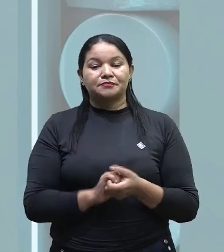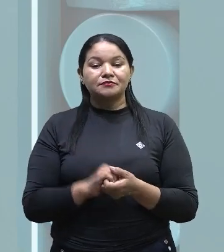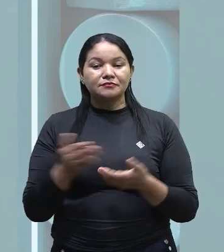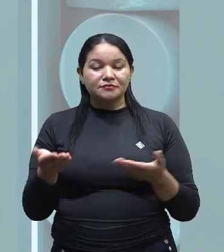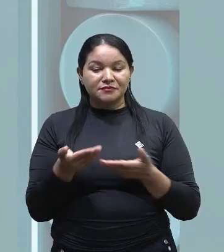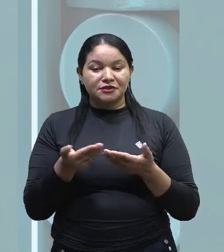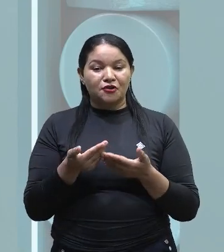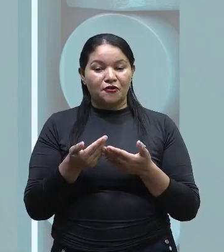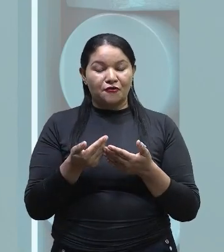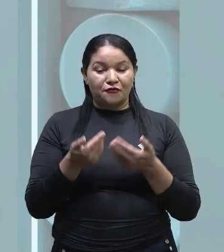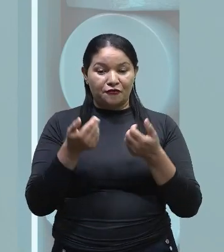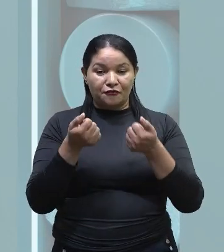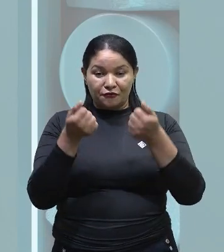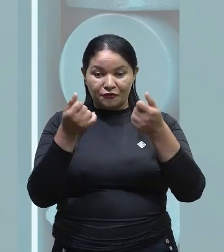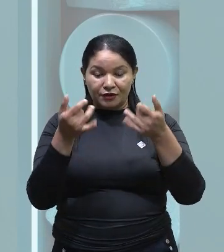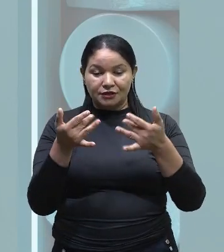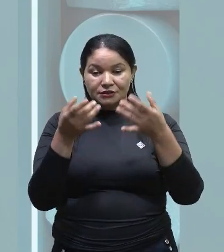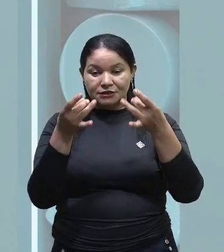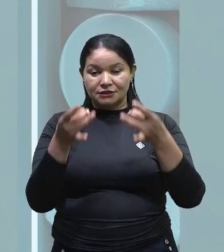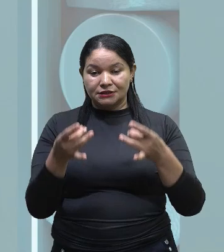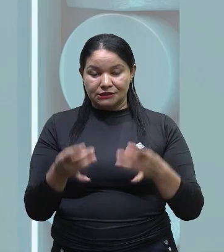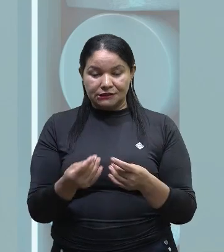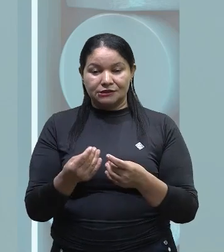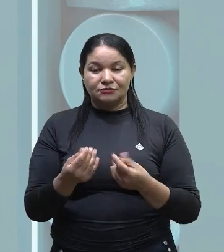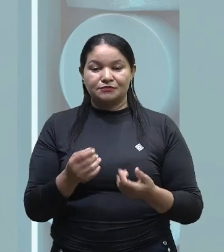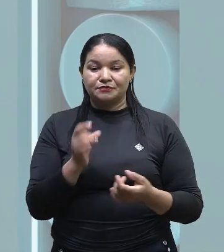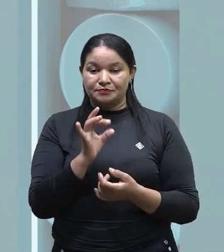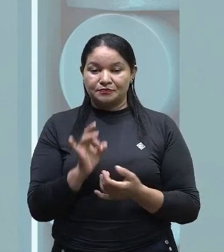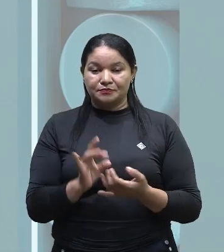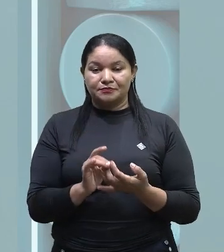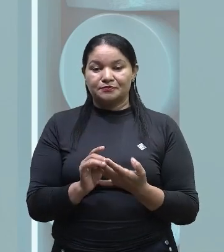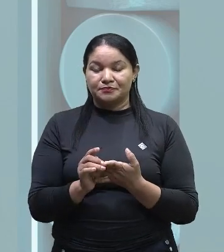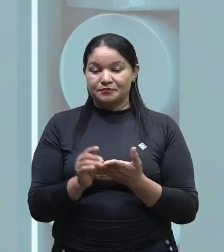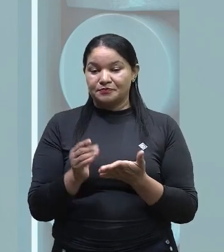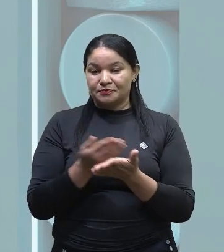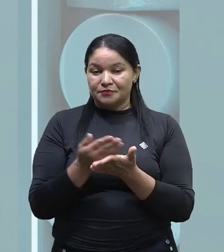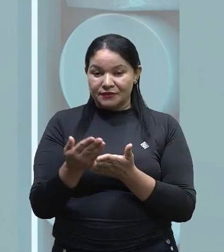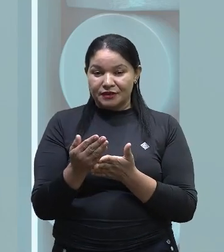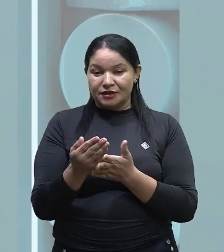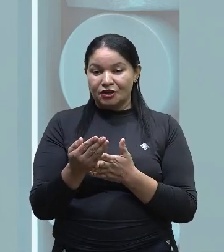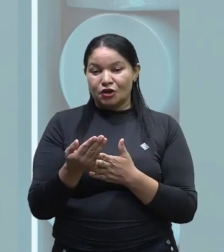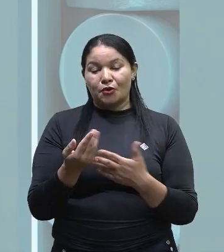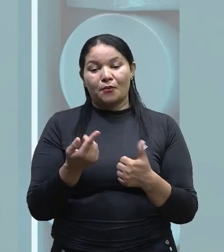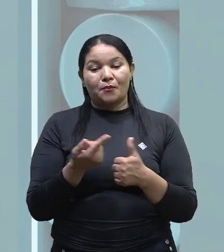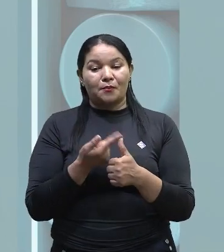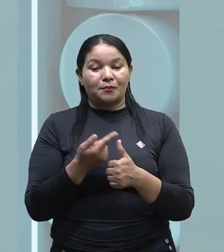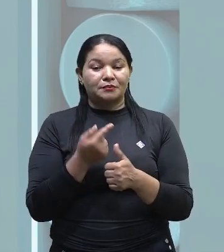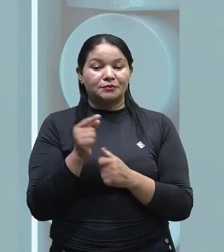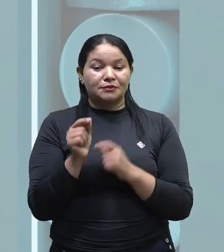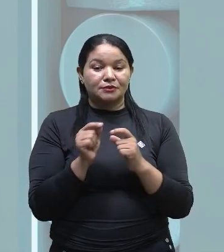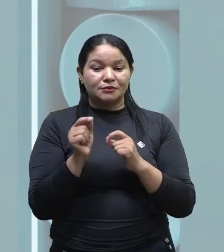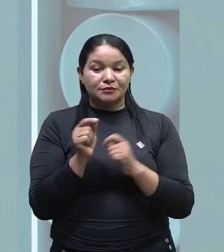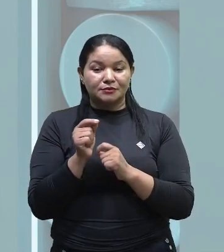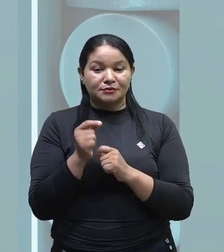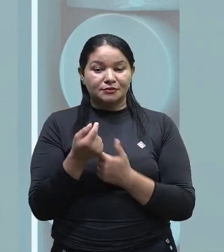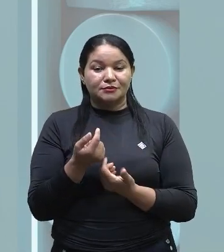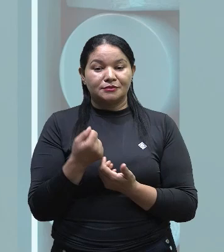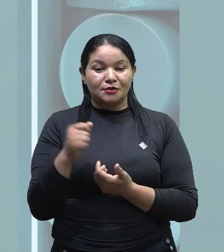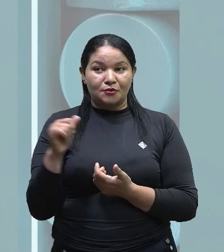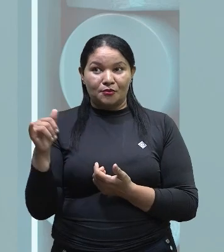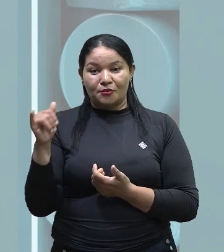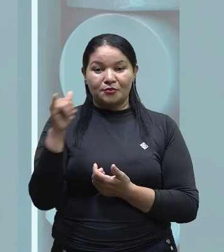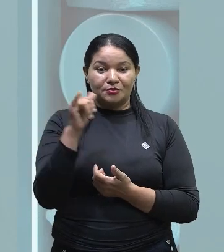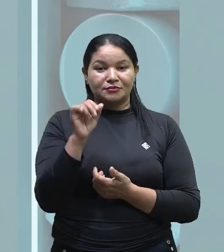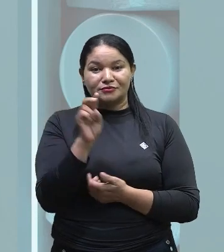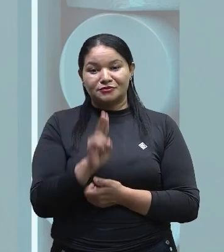vamos ver a definição de cada um. Começando pelo mais comum, né? O mais comum meio de transporte pelo ar,